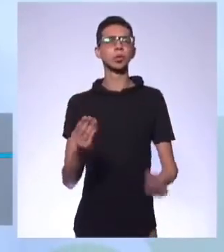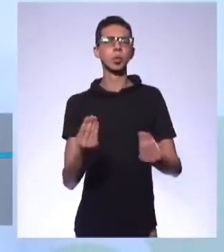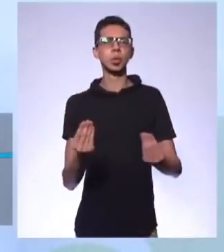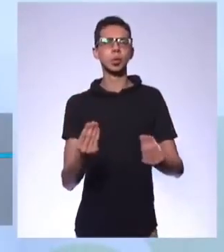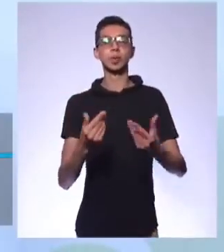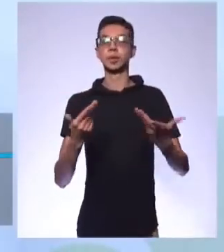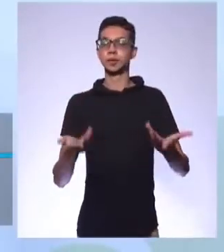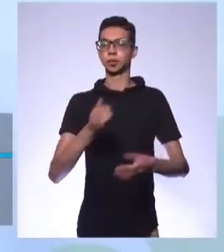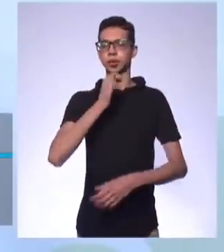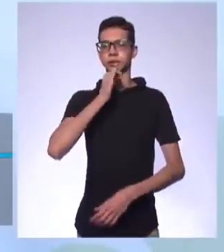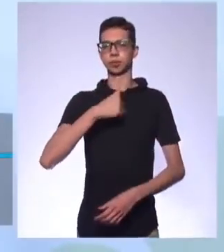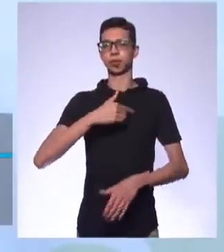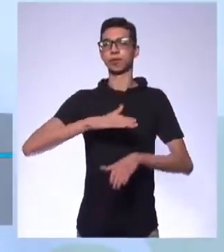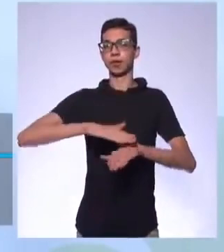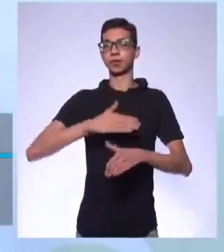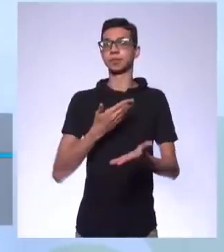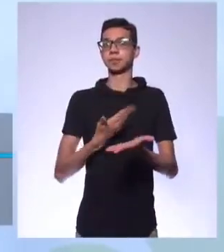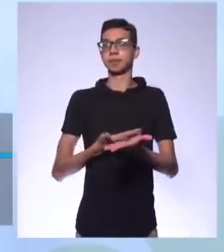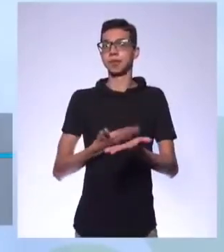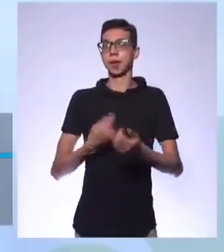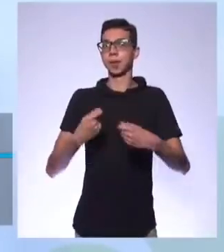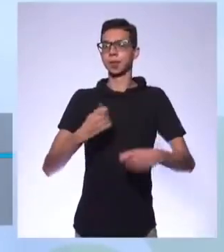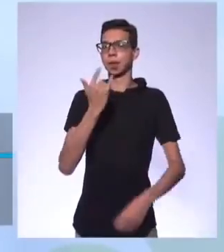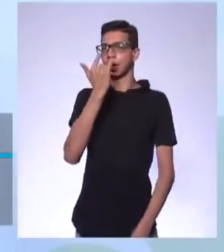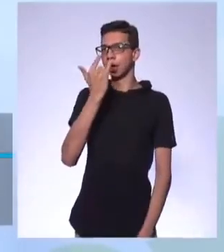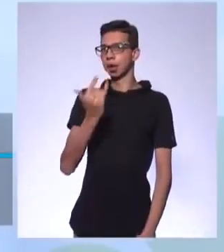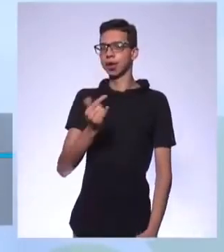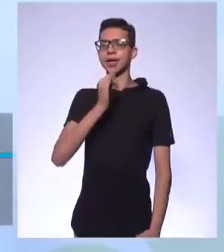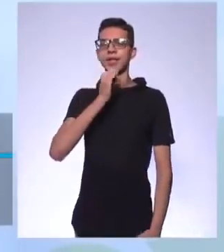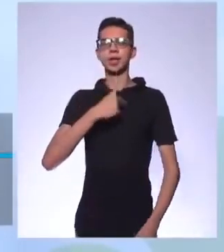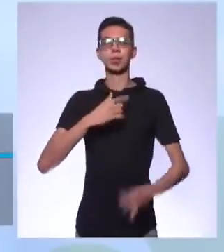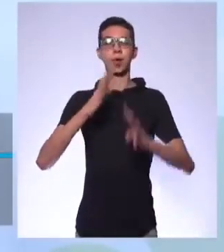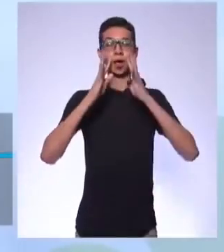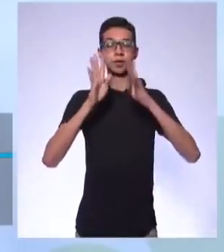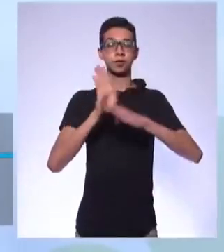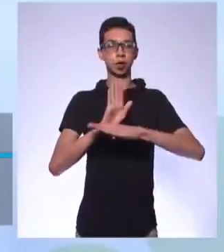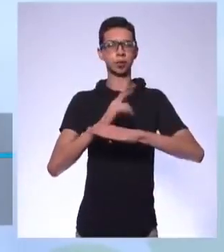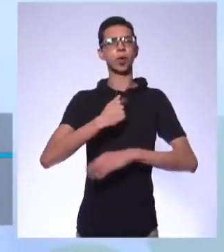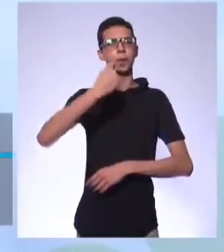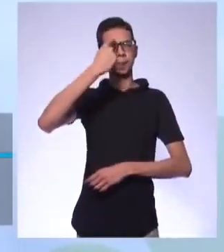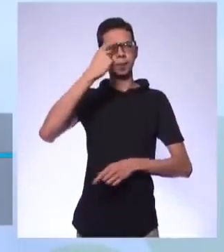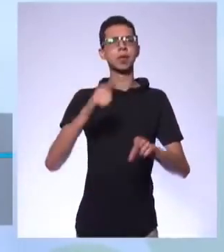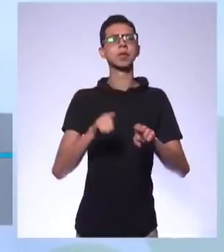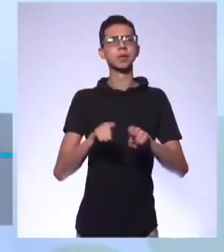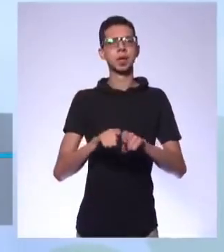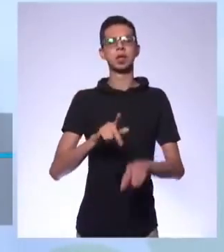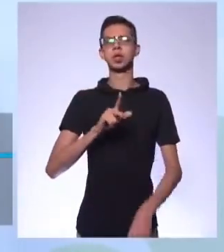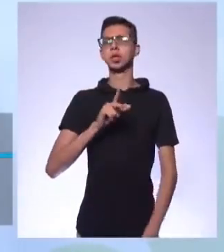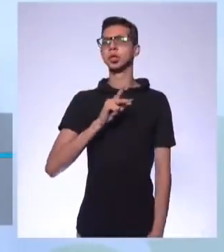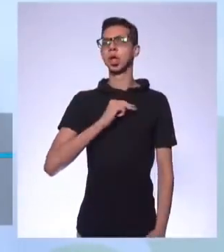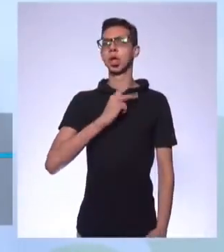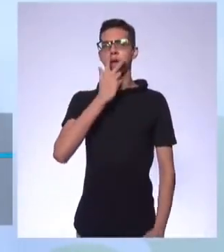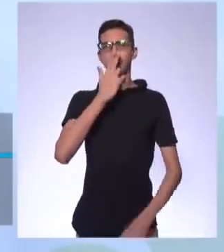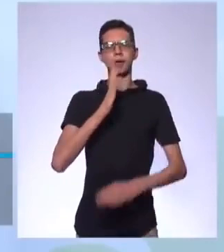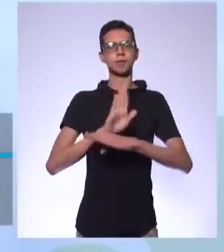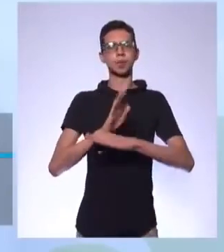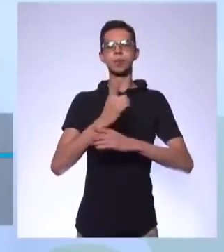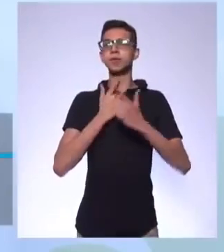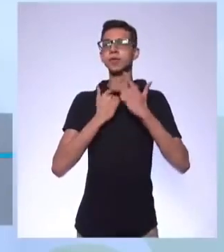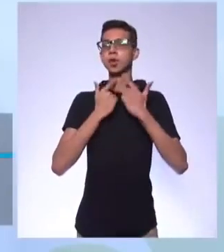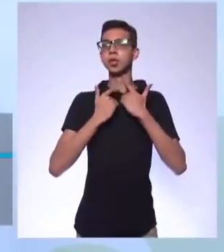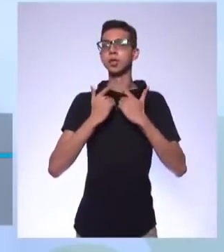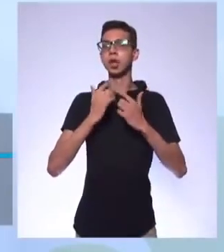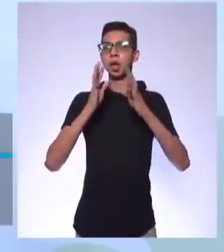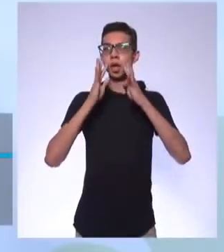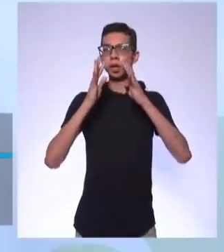eu faço para viciar, sabe por que eu fiz essa pergunta? Quando eu assisti o filme, eu pensei um pouco nisso. Falei, nossa, esse filme parece que dá vontade de assistir o